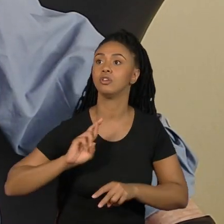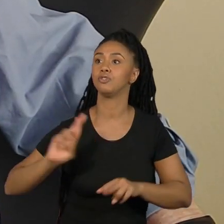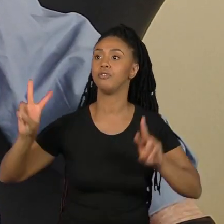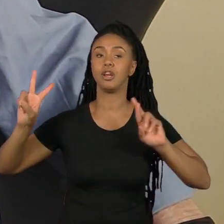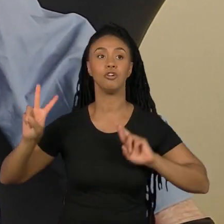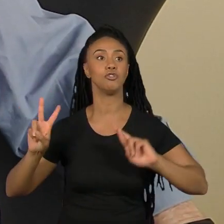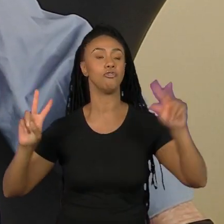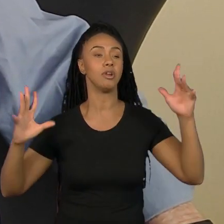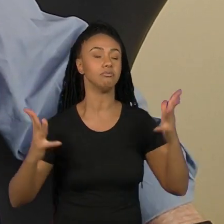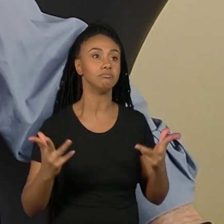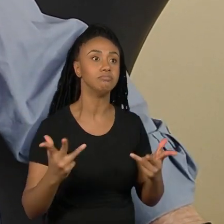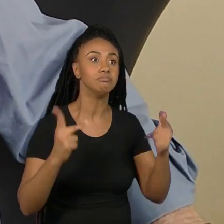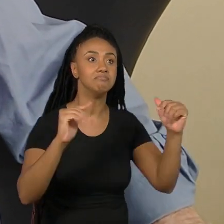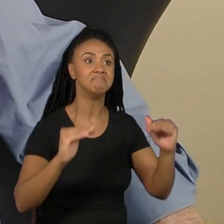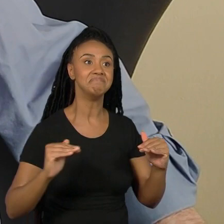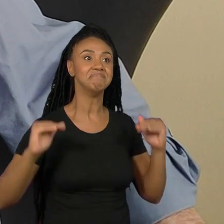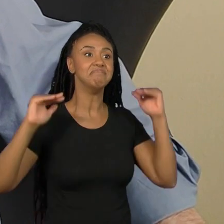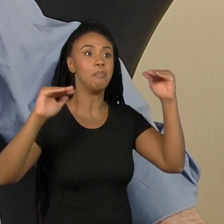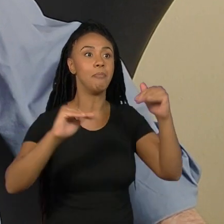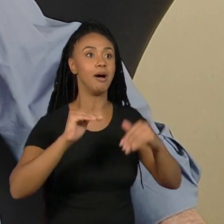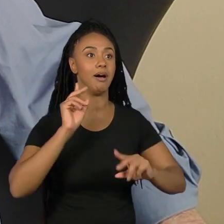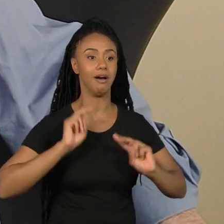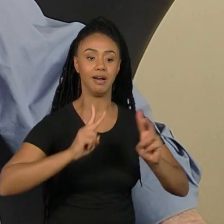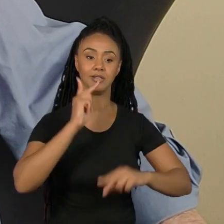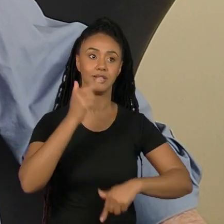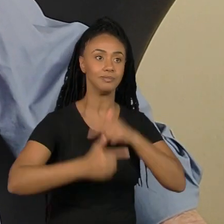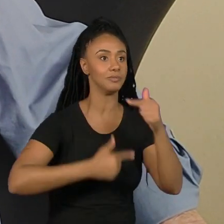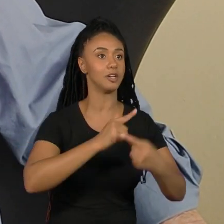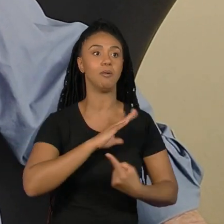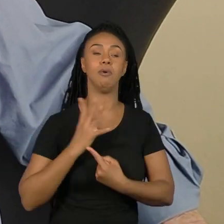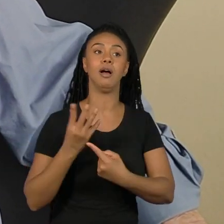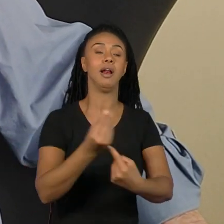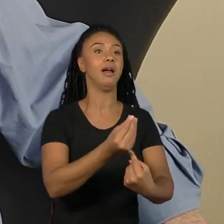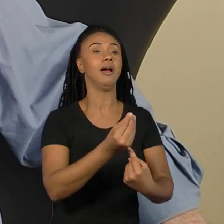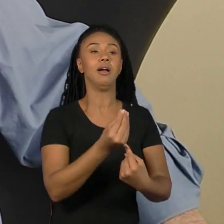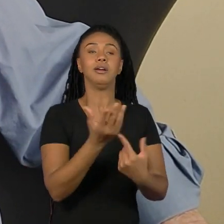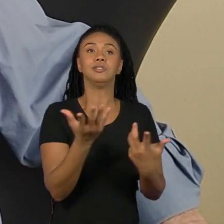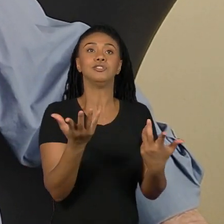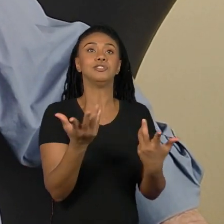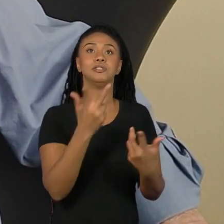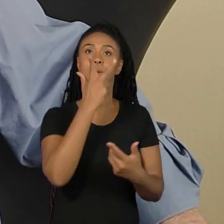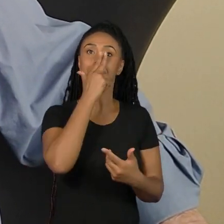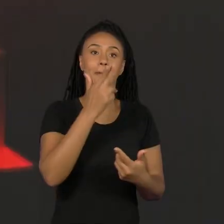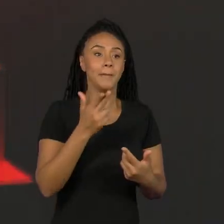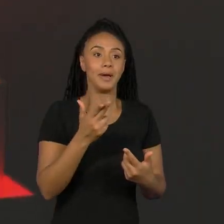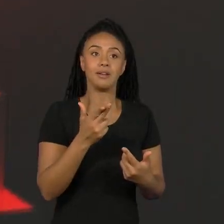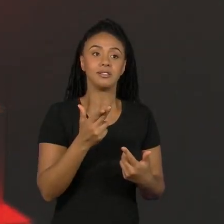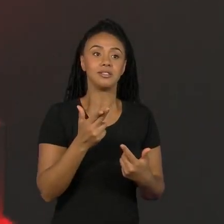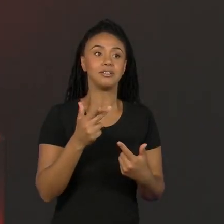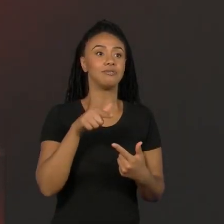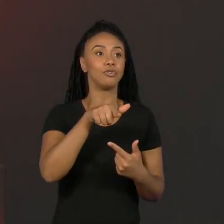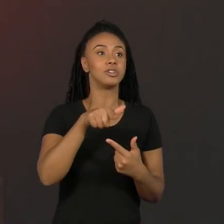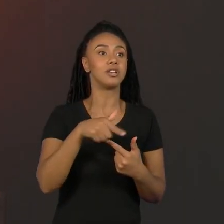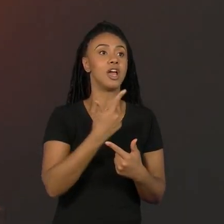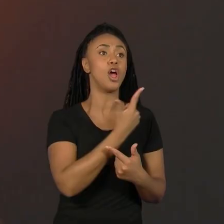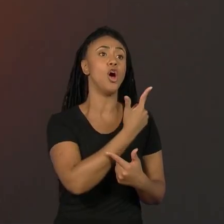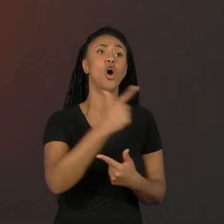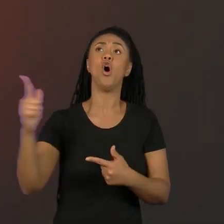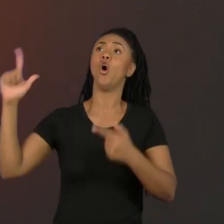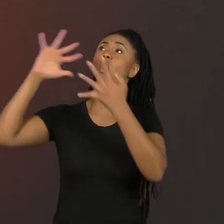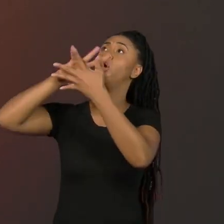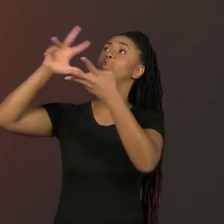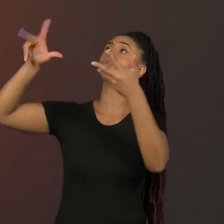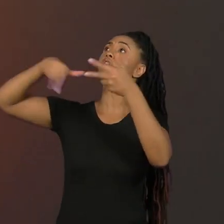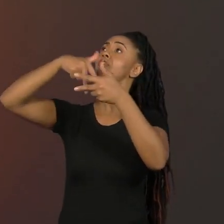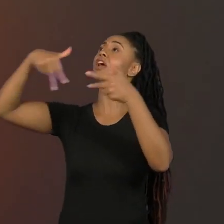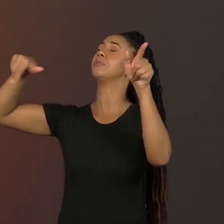estar sempre produzindo uma obra como se estivesse num universo paralelo, e não só isso, a